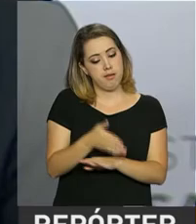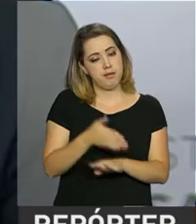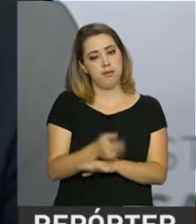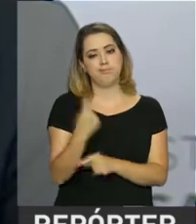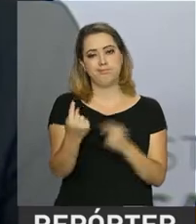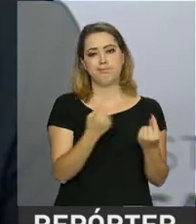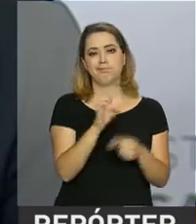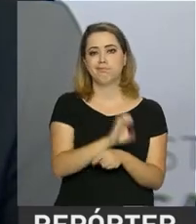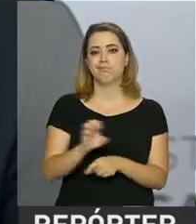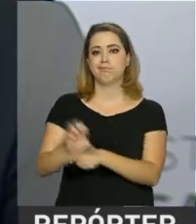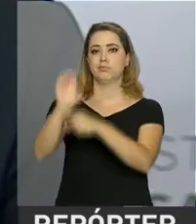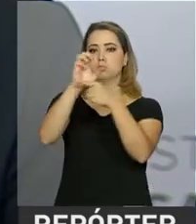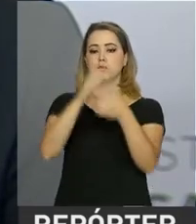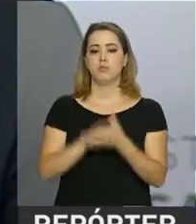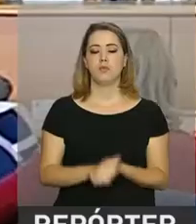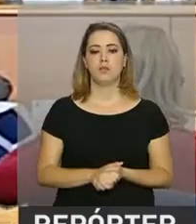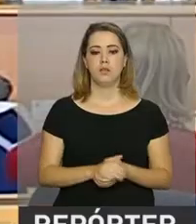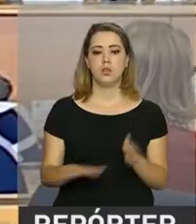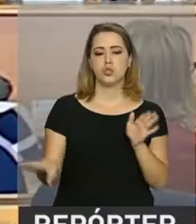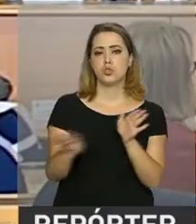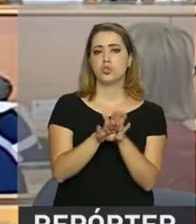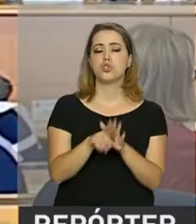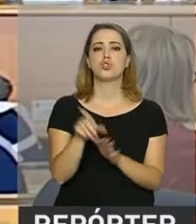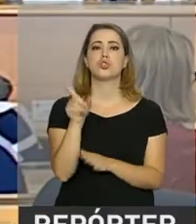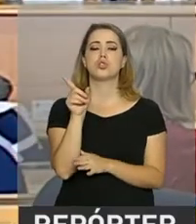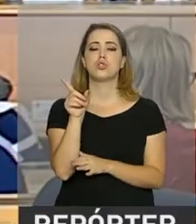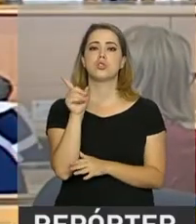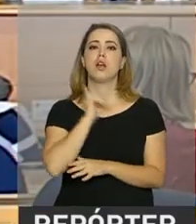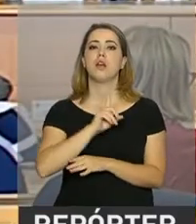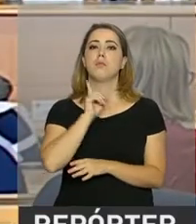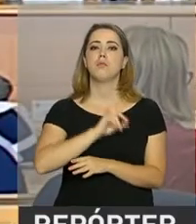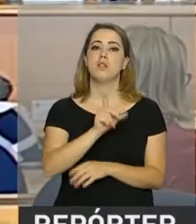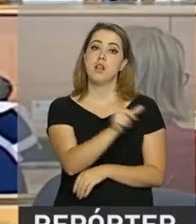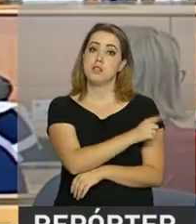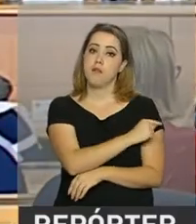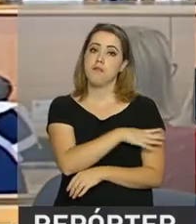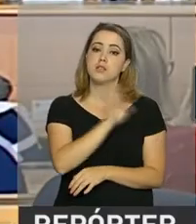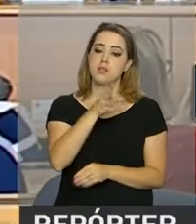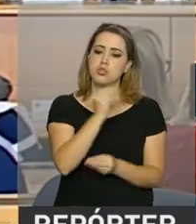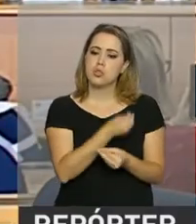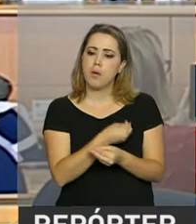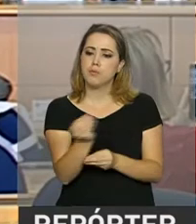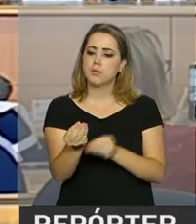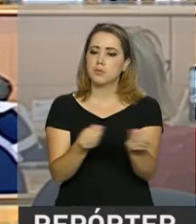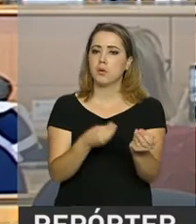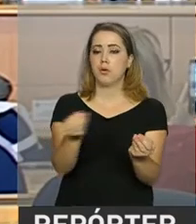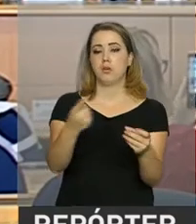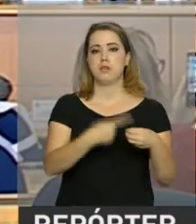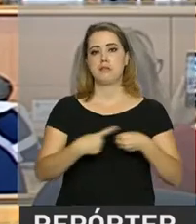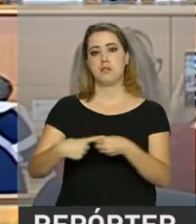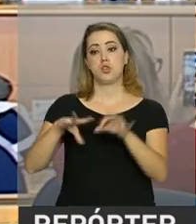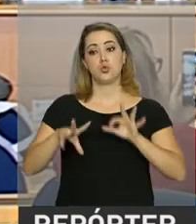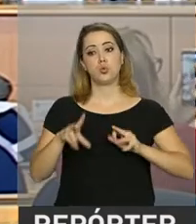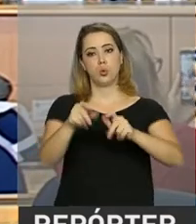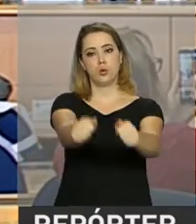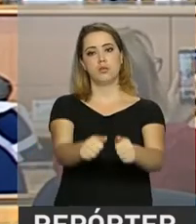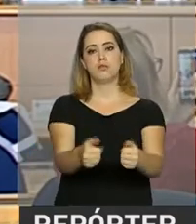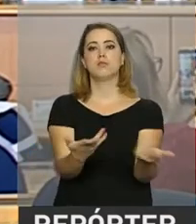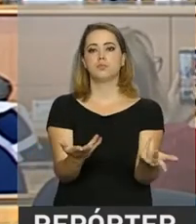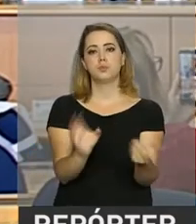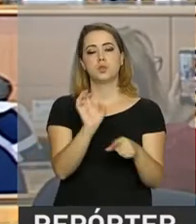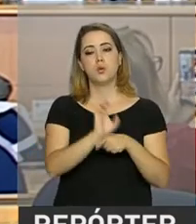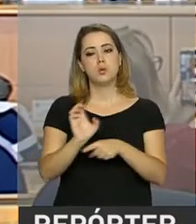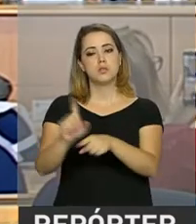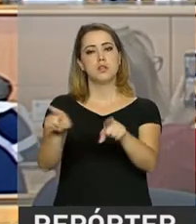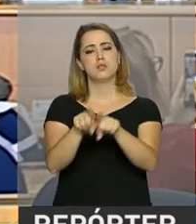da vacina que chega meninas e automaticamente distribuídas regionais e consequentemente aos municípios o estado também está